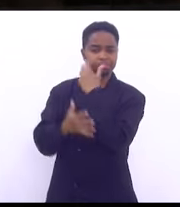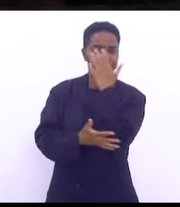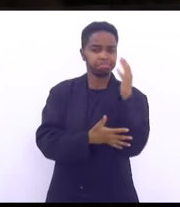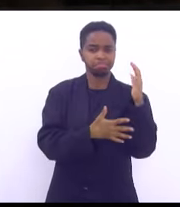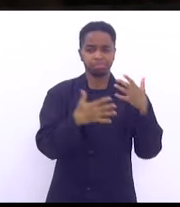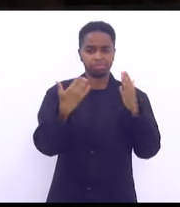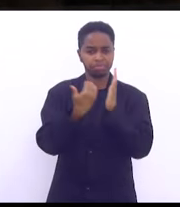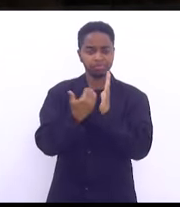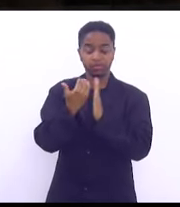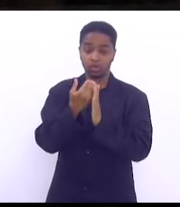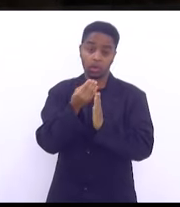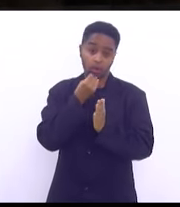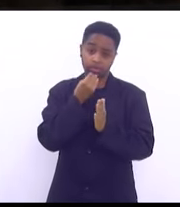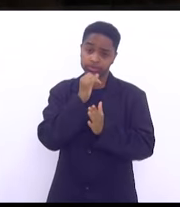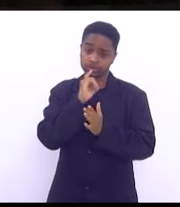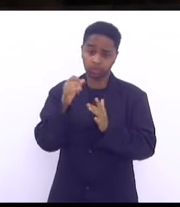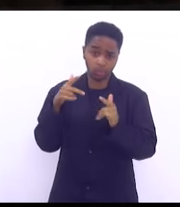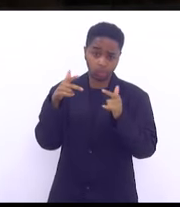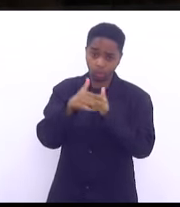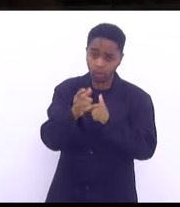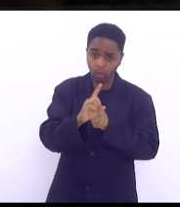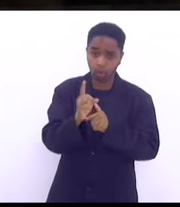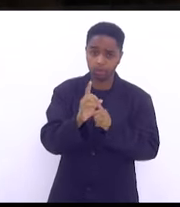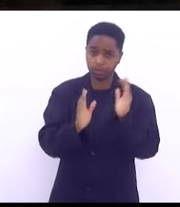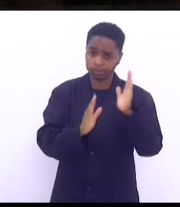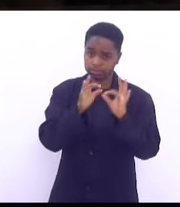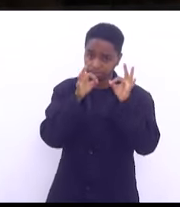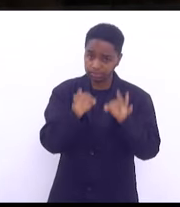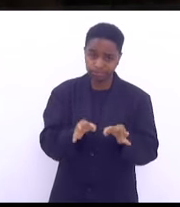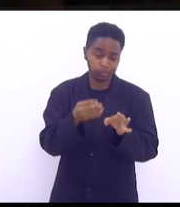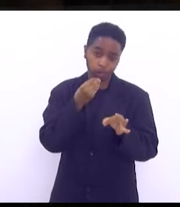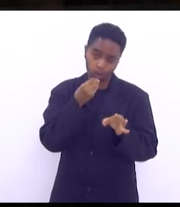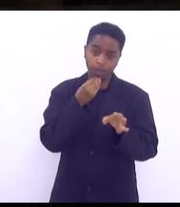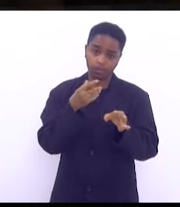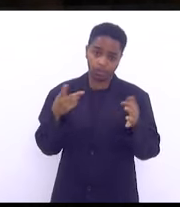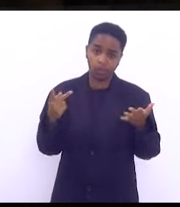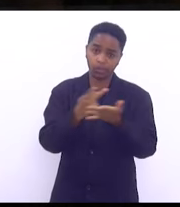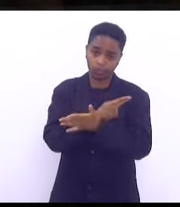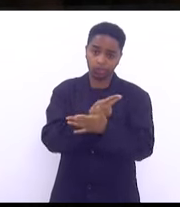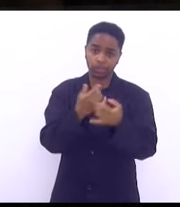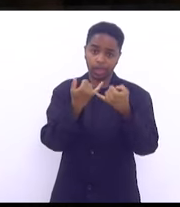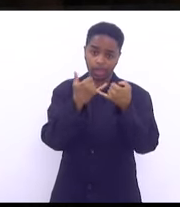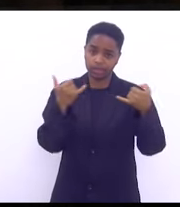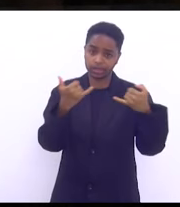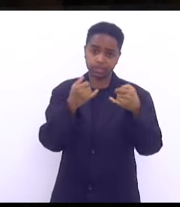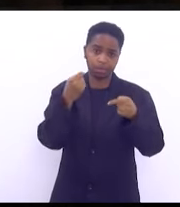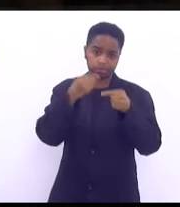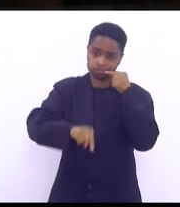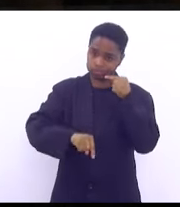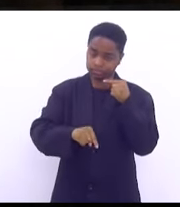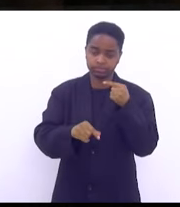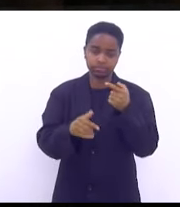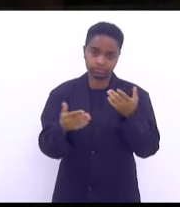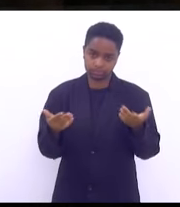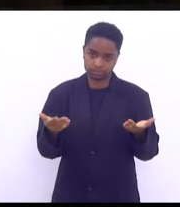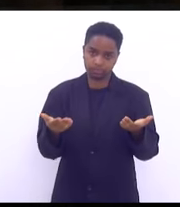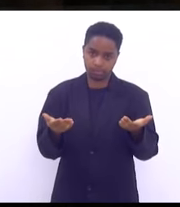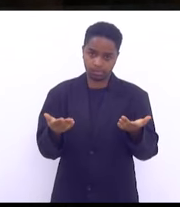evidentemente, se não podar na época devida, fecha curto na fiação e a energia cai, né?